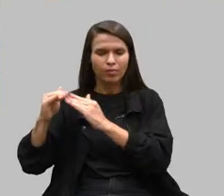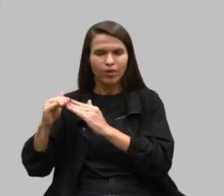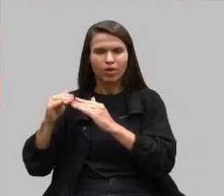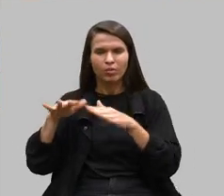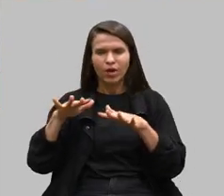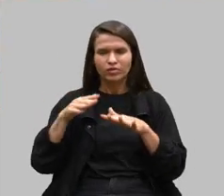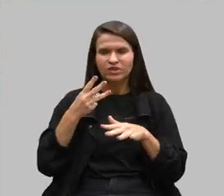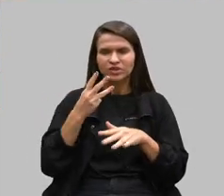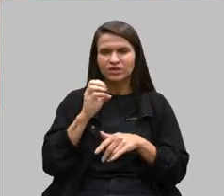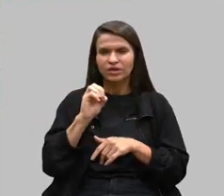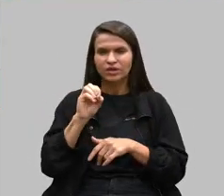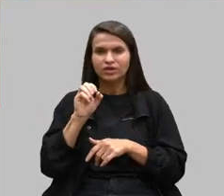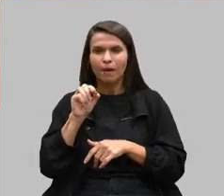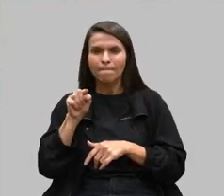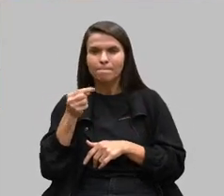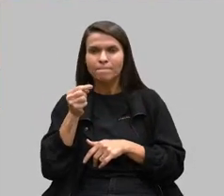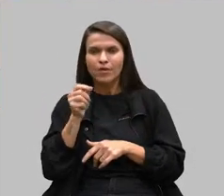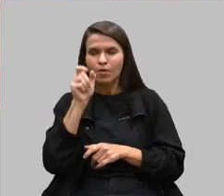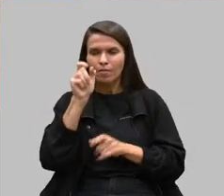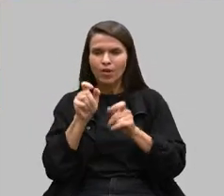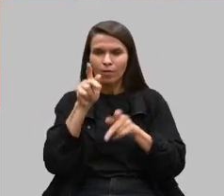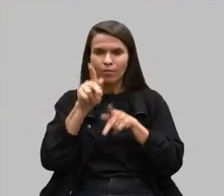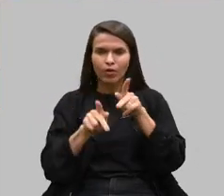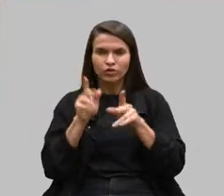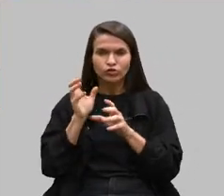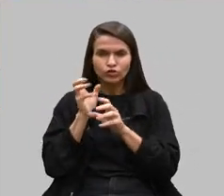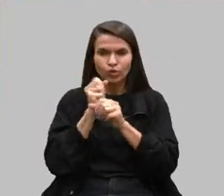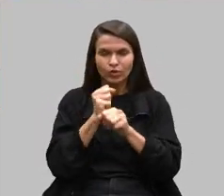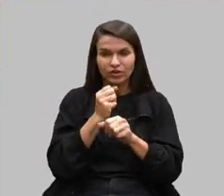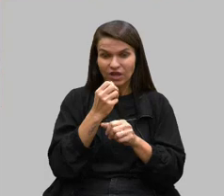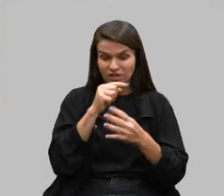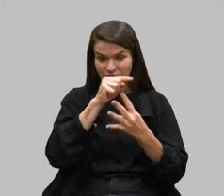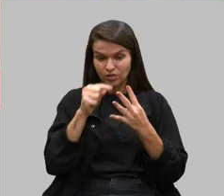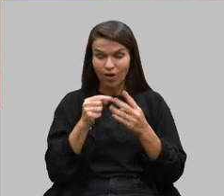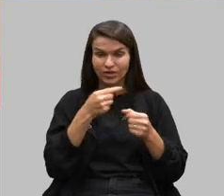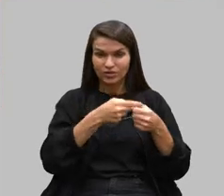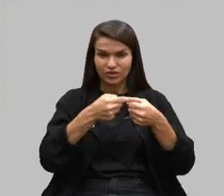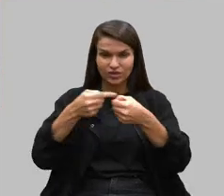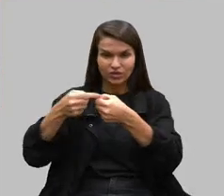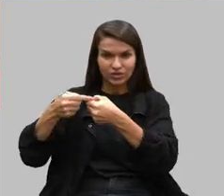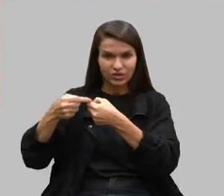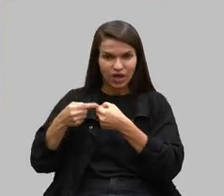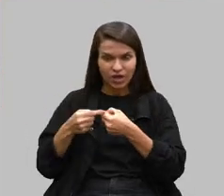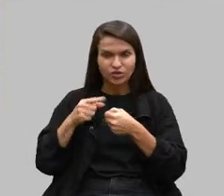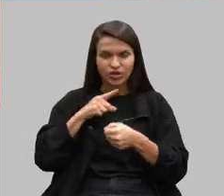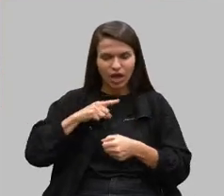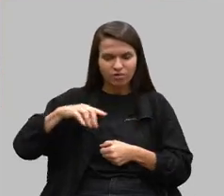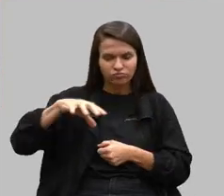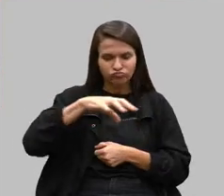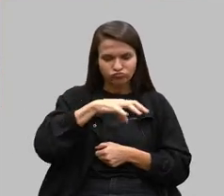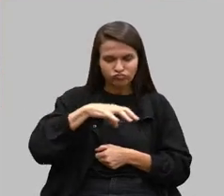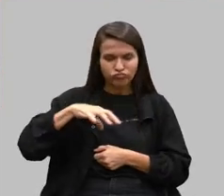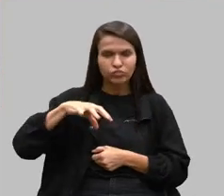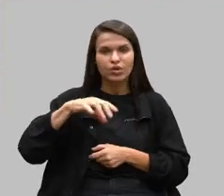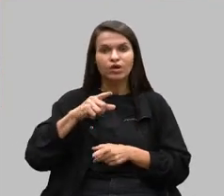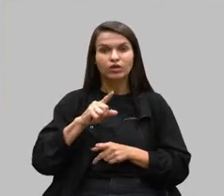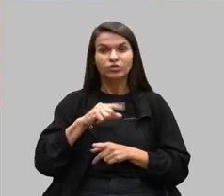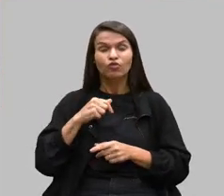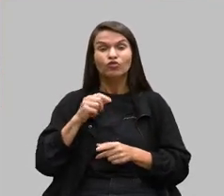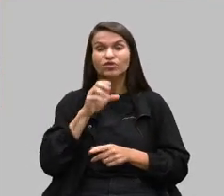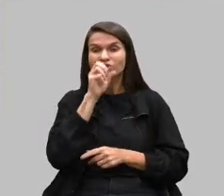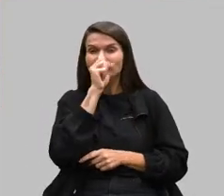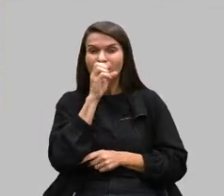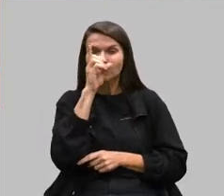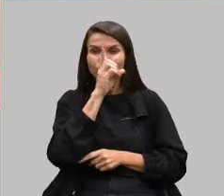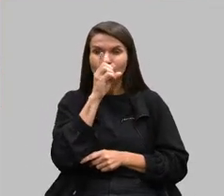30.000 habitantes somando a população dessas quatro cidades ali que direcionam diretamente ali sendo que nos finais de semana nos